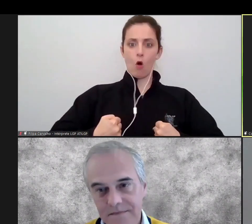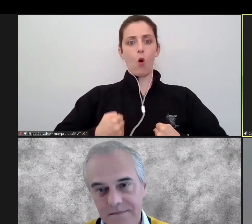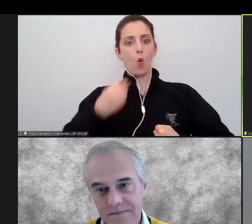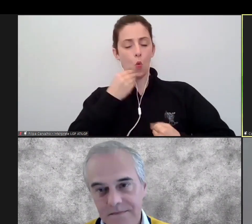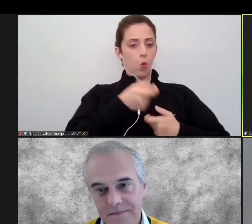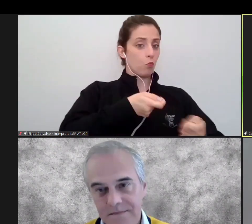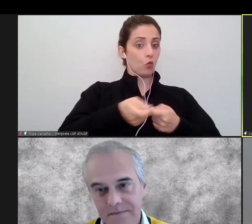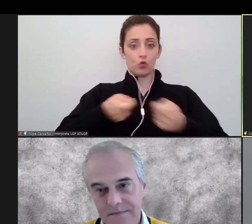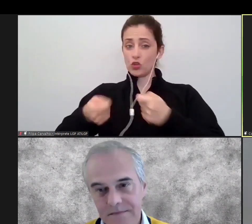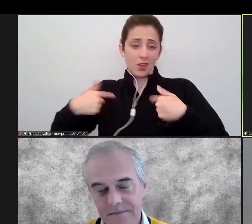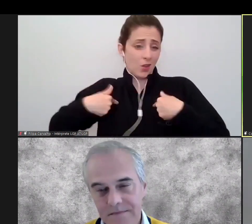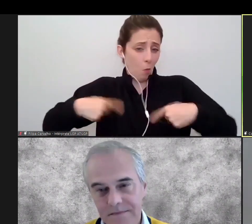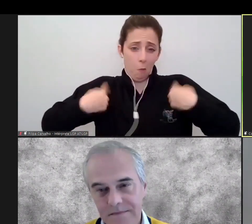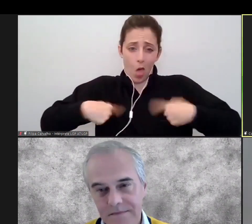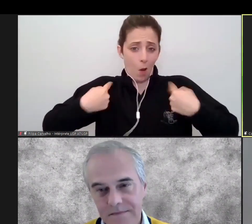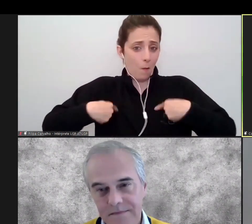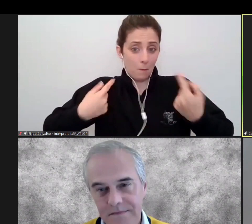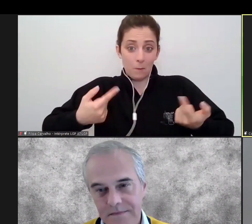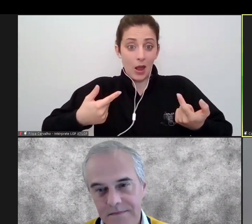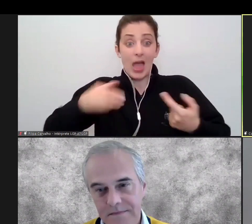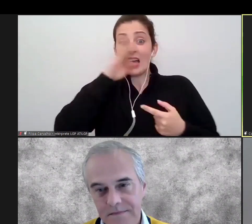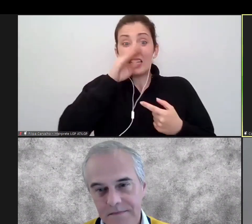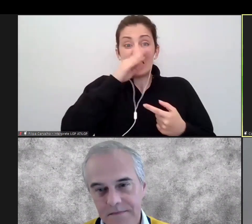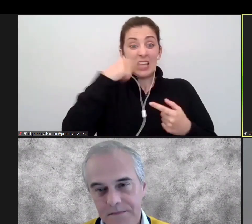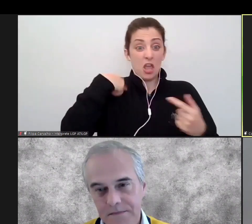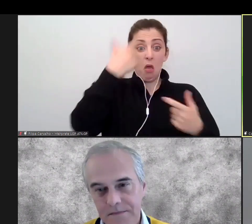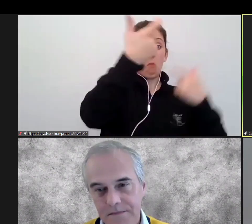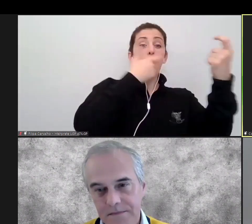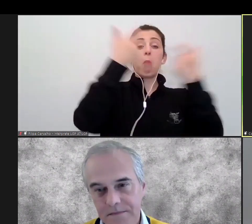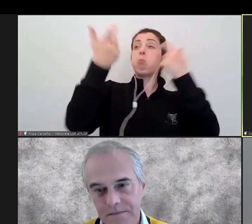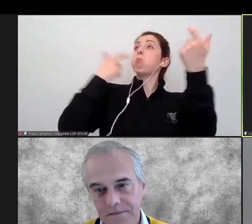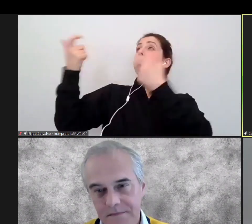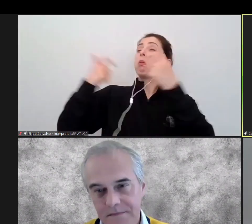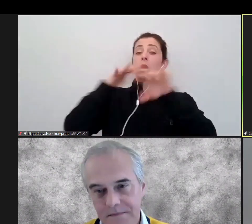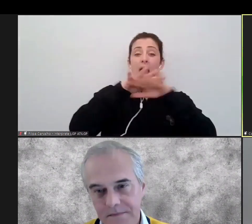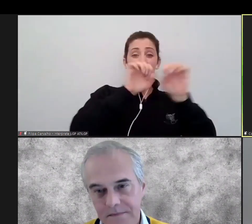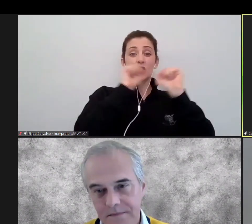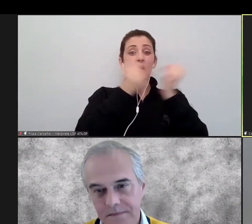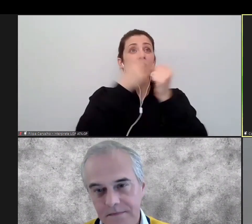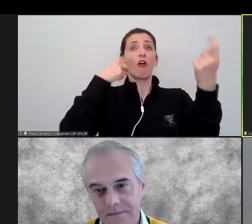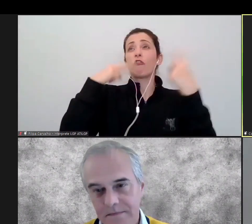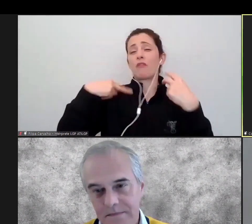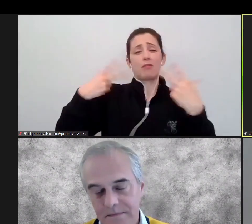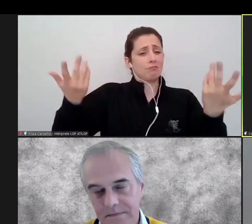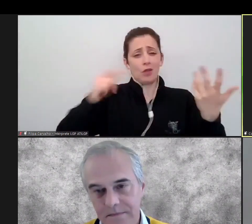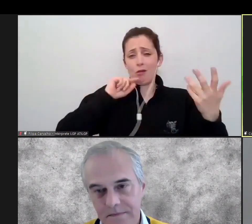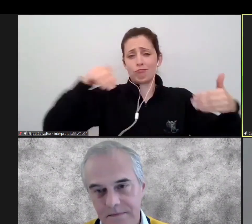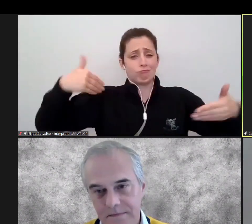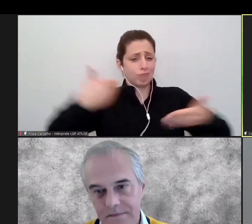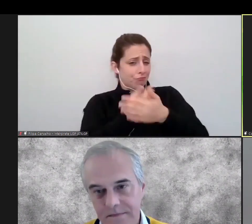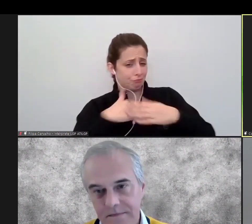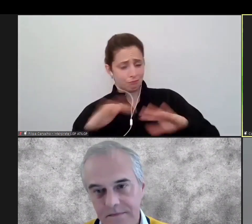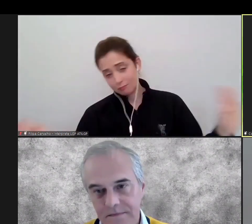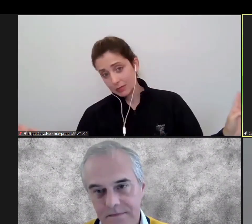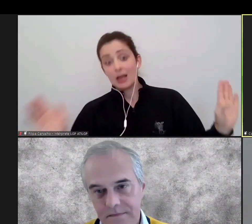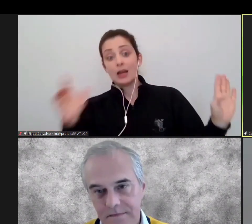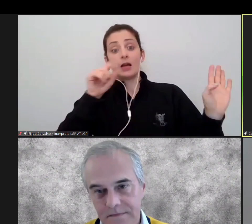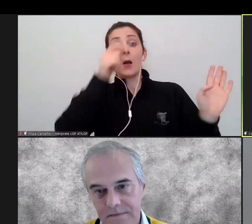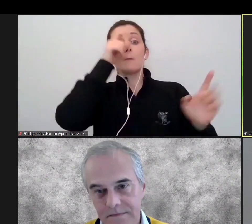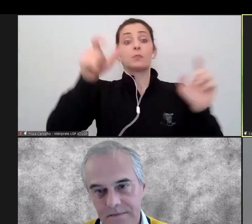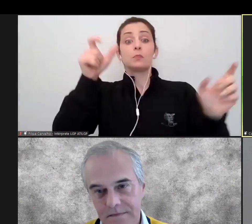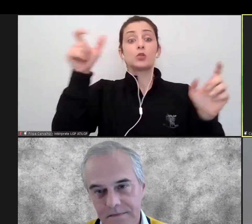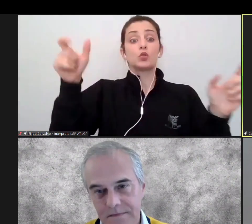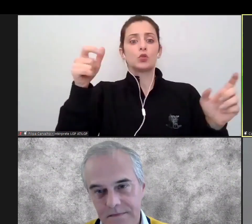tudo isto. Se eu for a ler tudo aquilo que escrevem sobre mim, contra mim nas redes sociais, eu não sobrevivo. Se eu levar tudo a sério, daquilo que me é